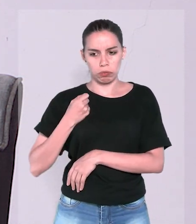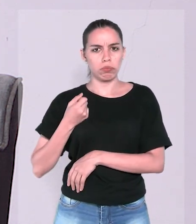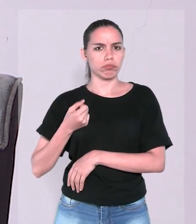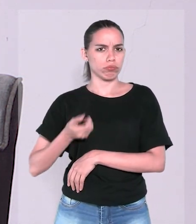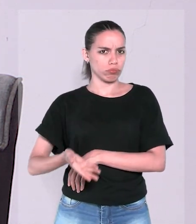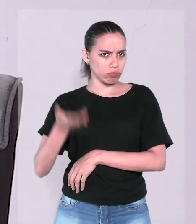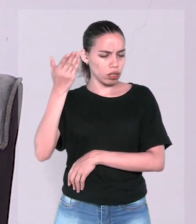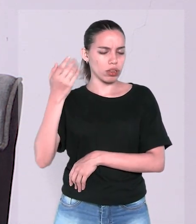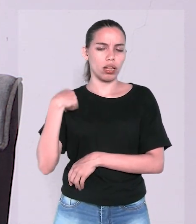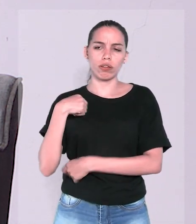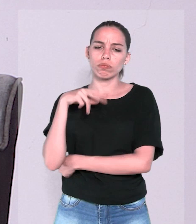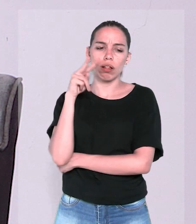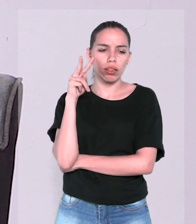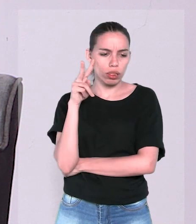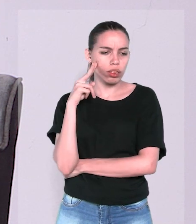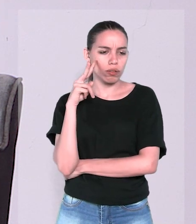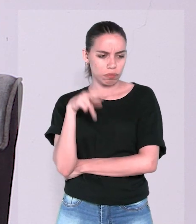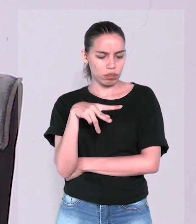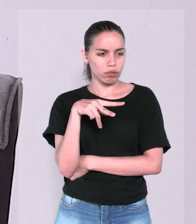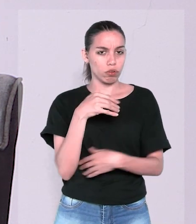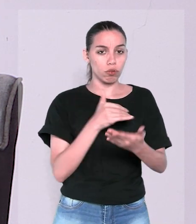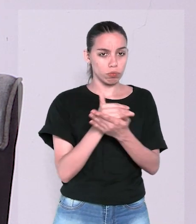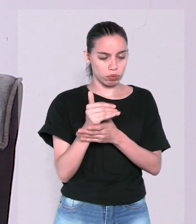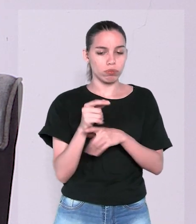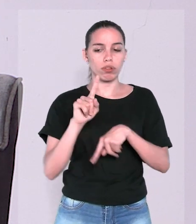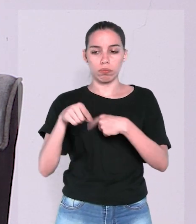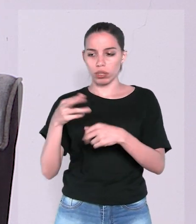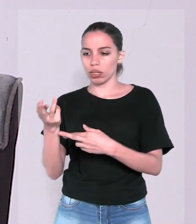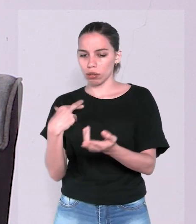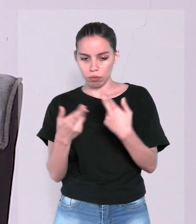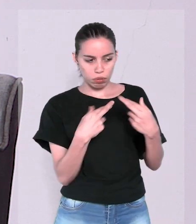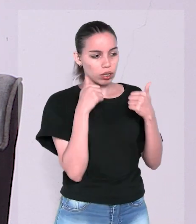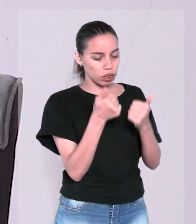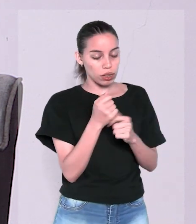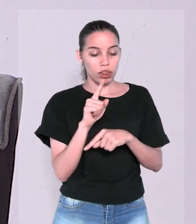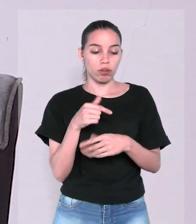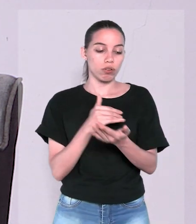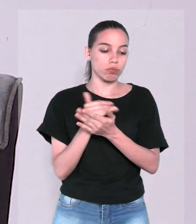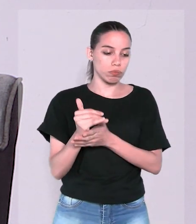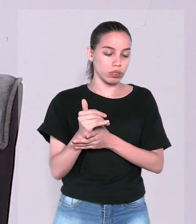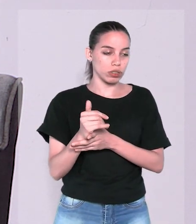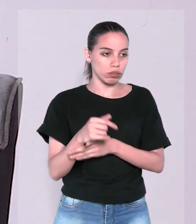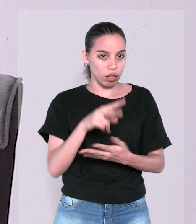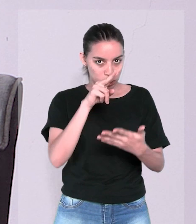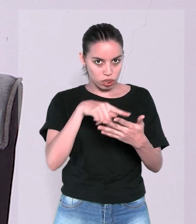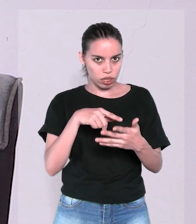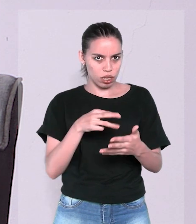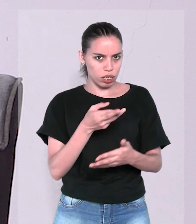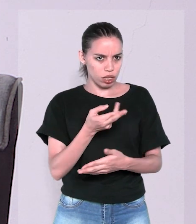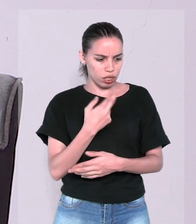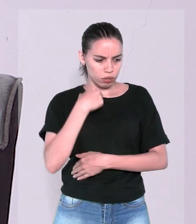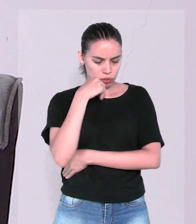qual eu dialogava nas minhas pesquisas. E depois que eu comecei a ler as respostas, eu tomei um